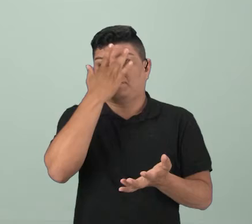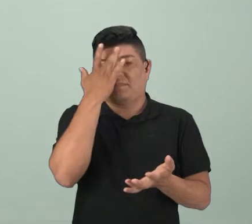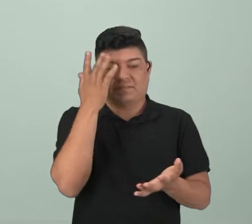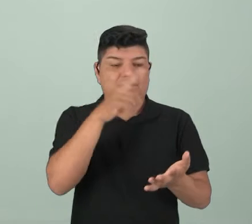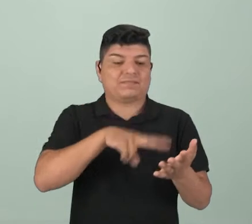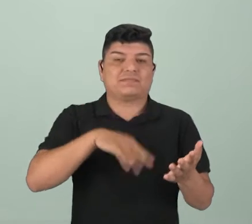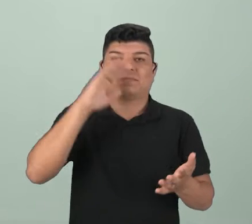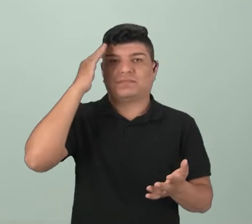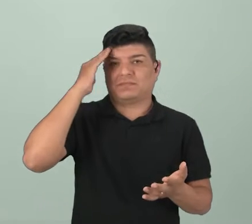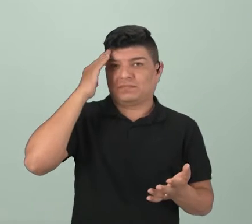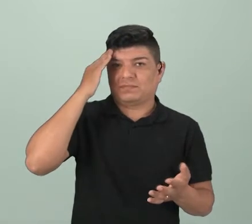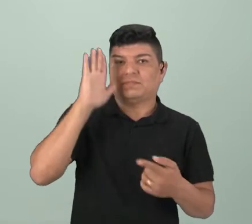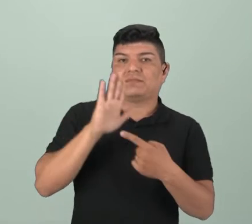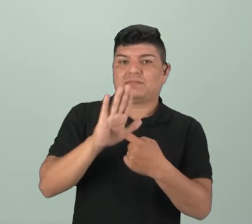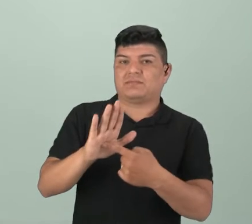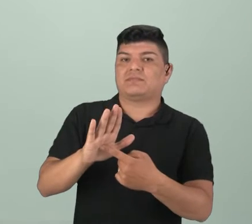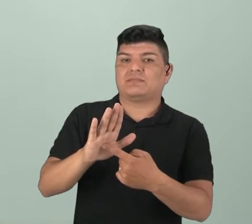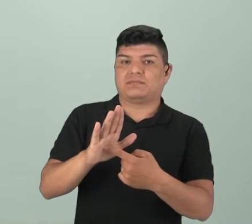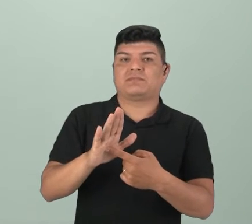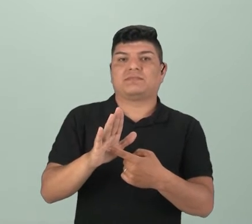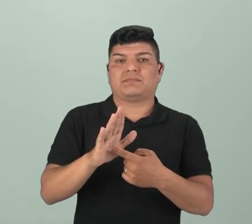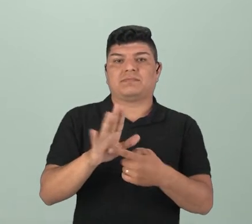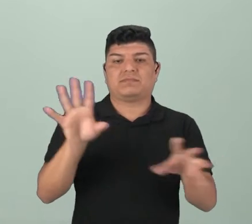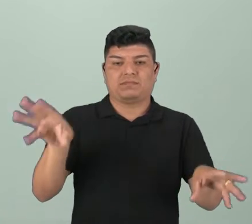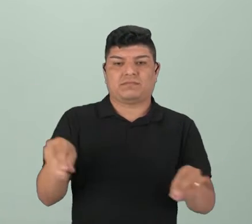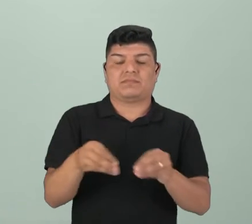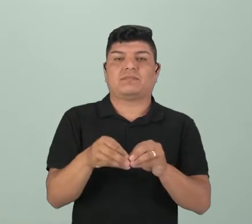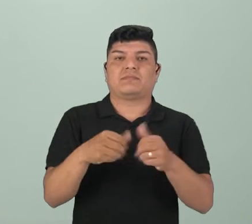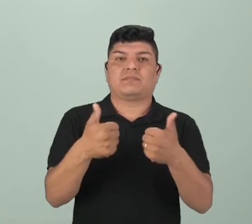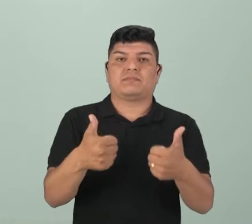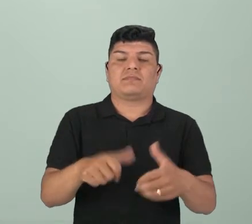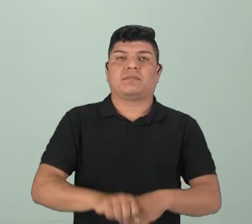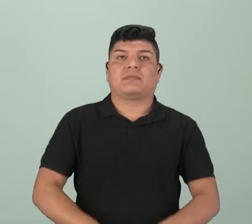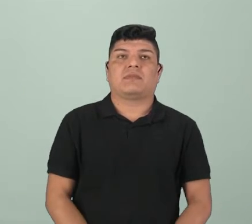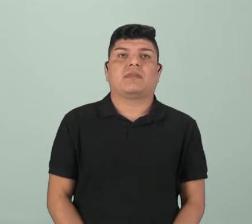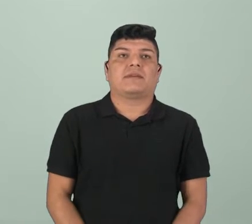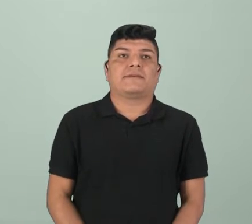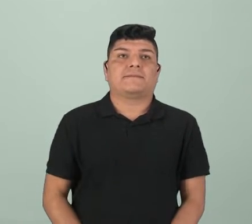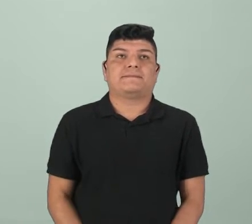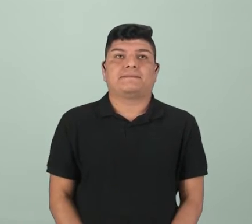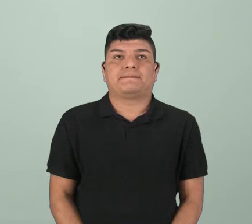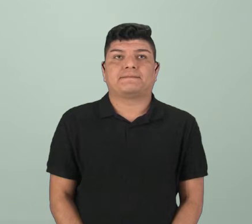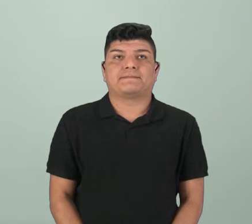leitor entendesse, mostrar para ele, dentro aqui da conclusão, tá certo?